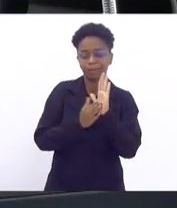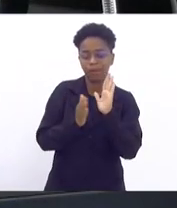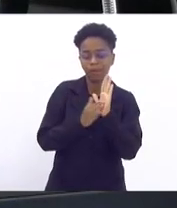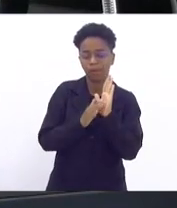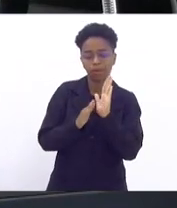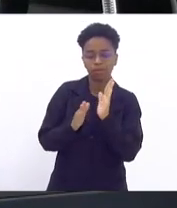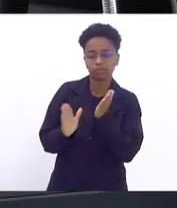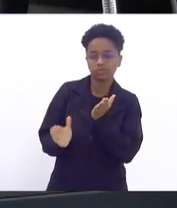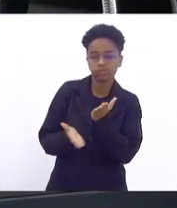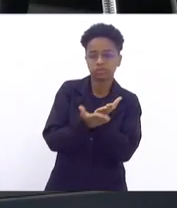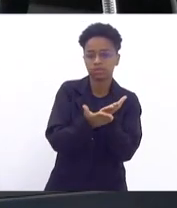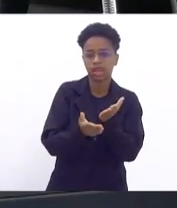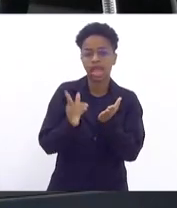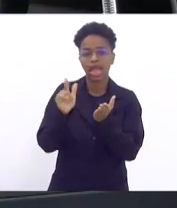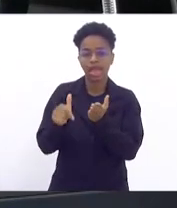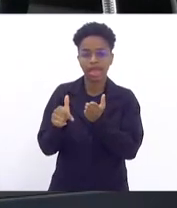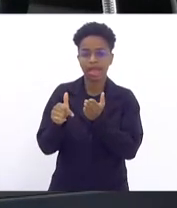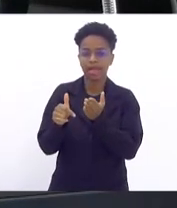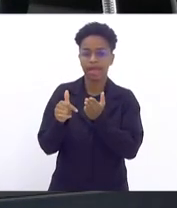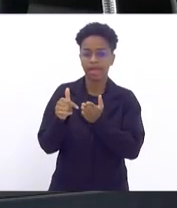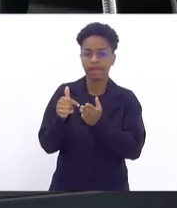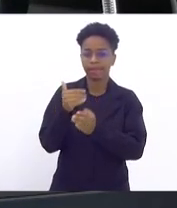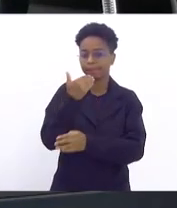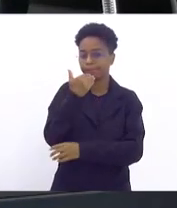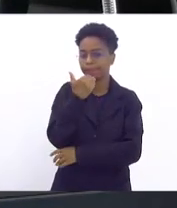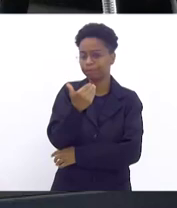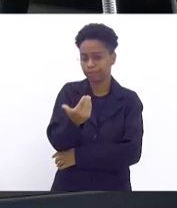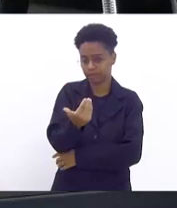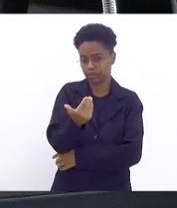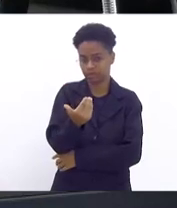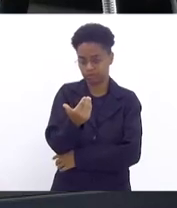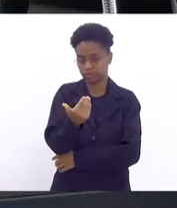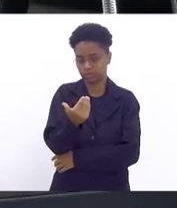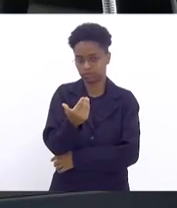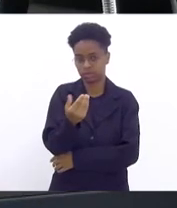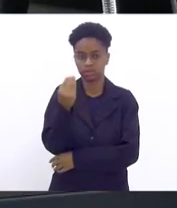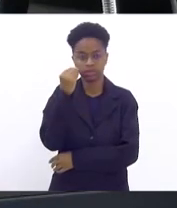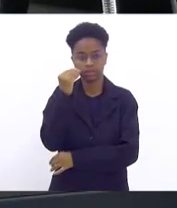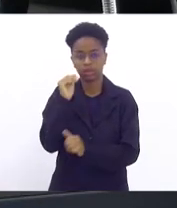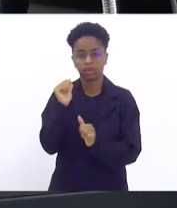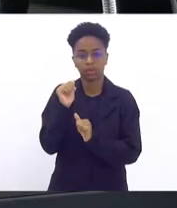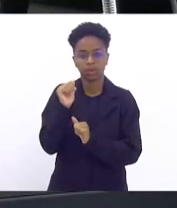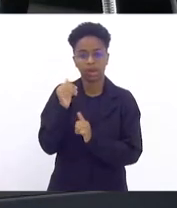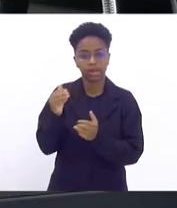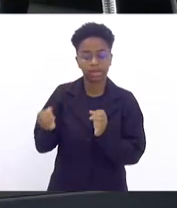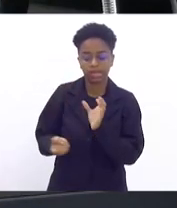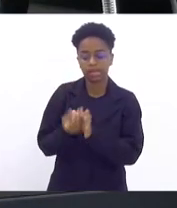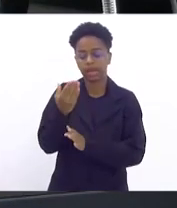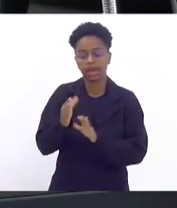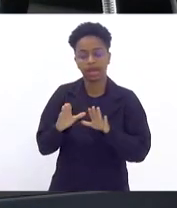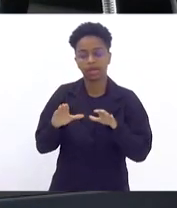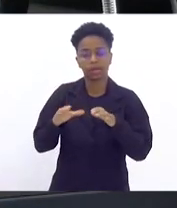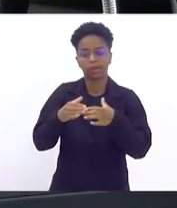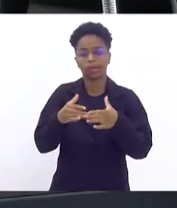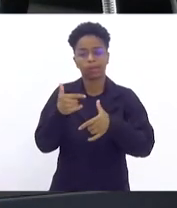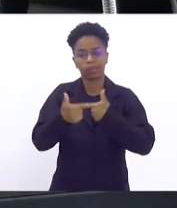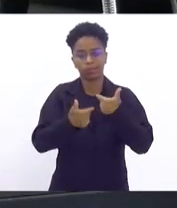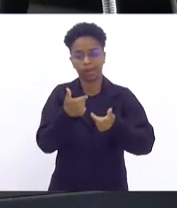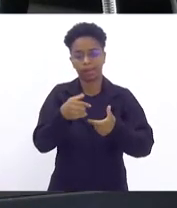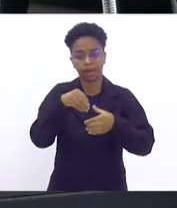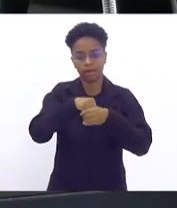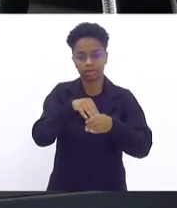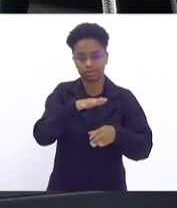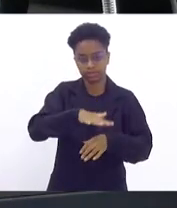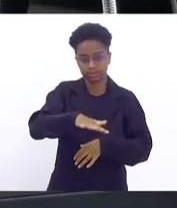que é na verdade é um requerimento é um requerimento para instauração de uma frente parlamentar um